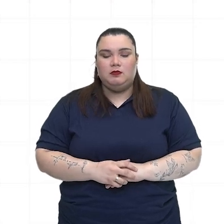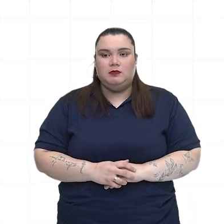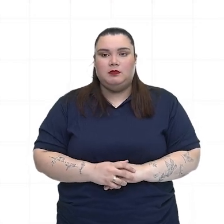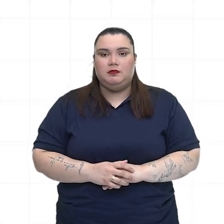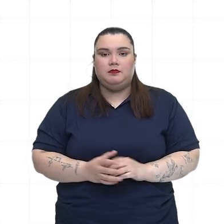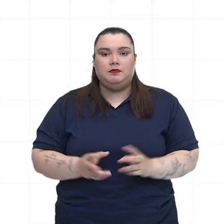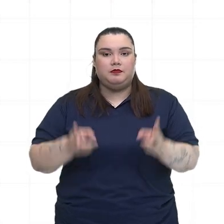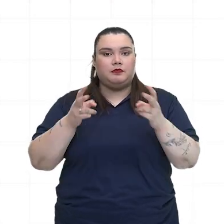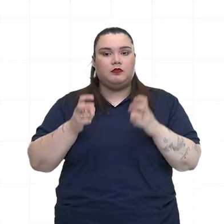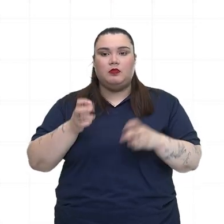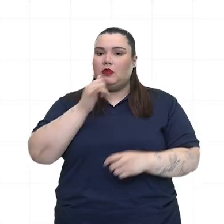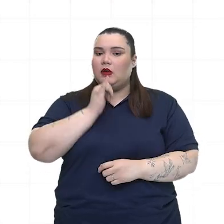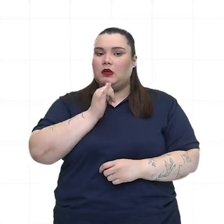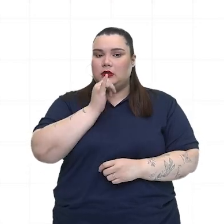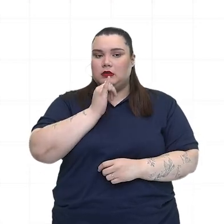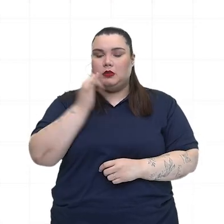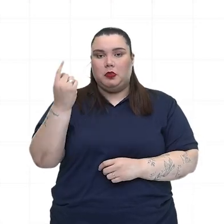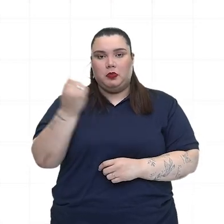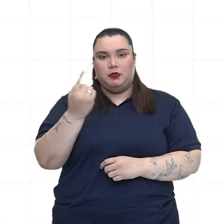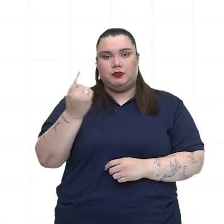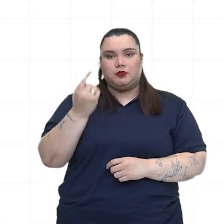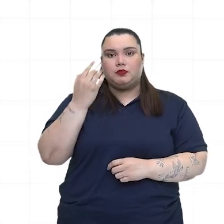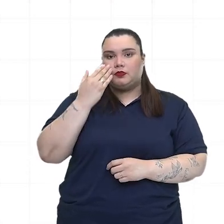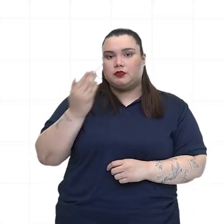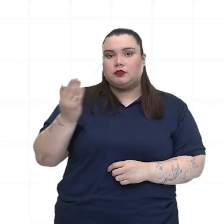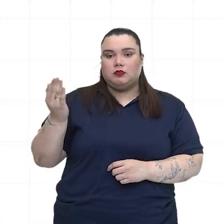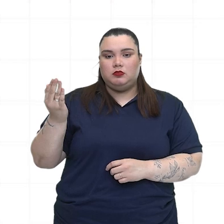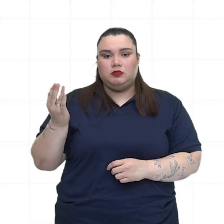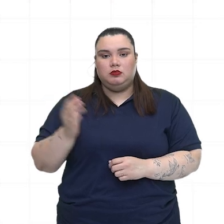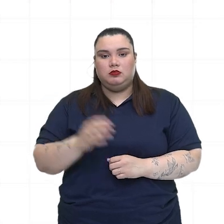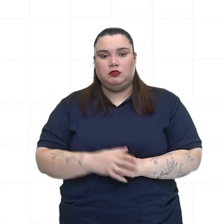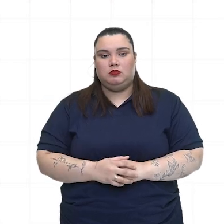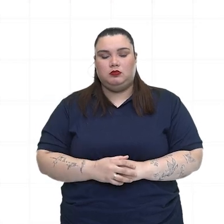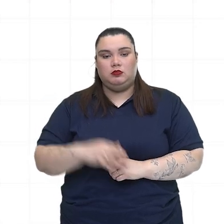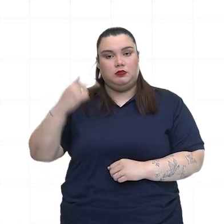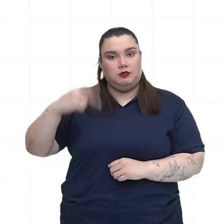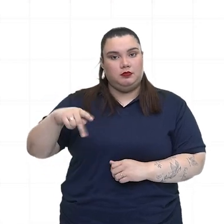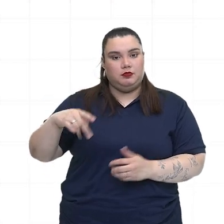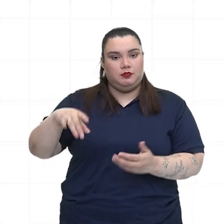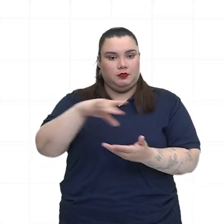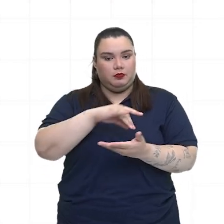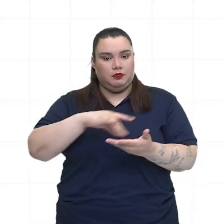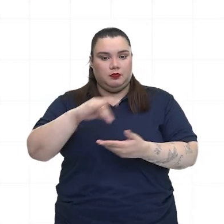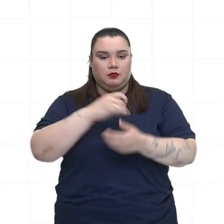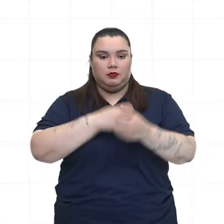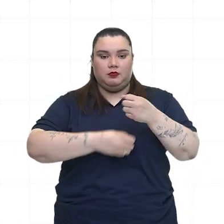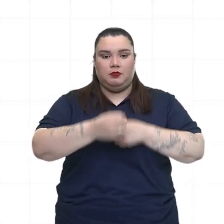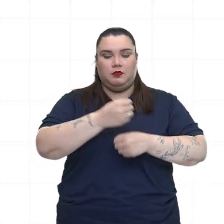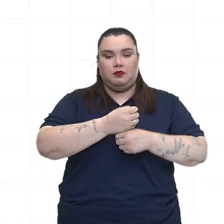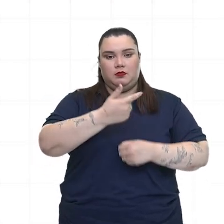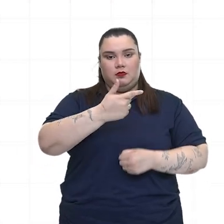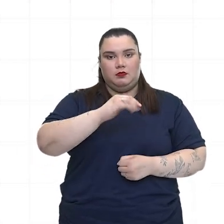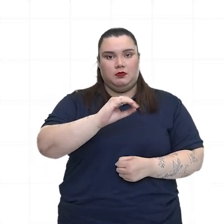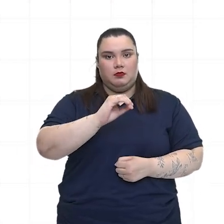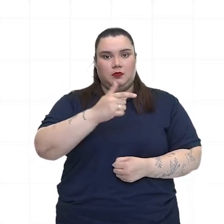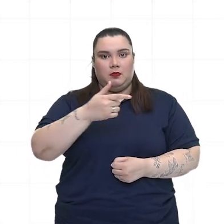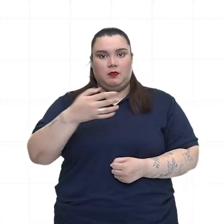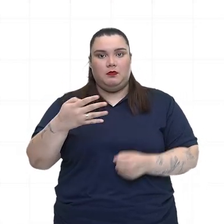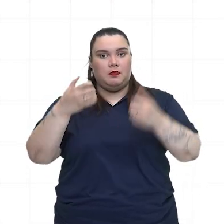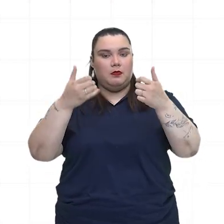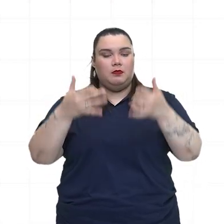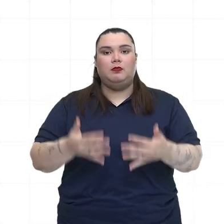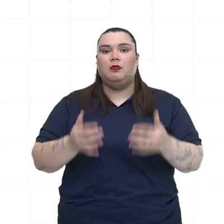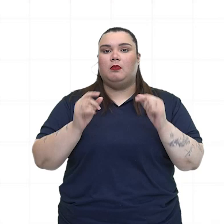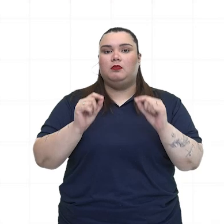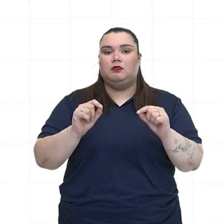Nós temos aqui um exemplo 1, certo? Aqui do Centro de Mídias do ano 2024, que diz o seguinte, olha